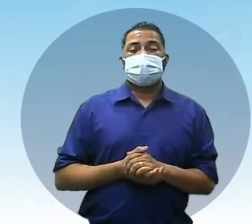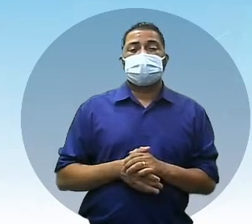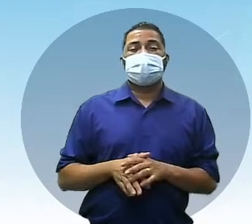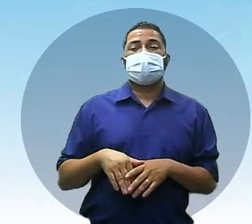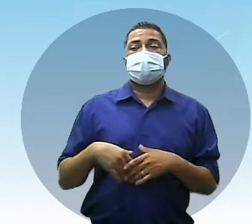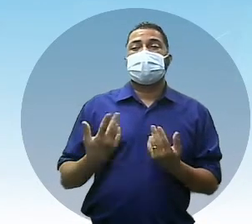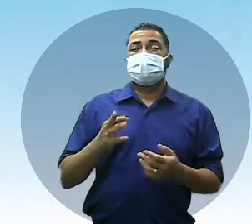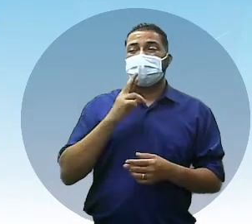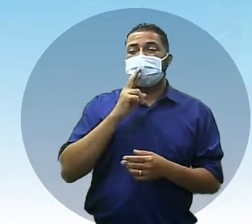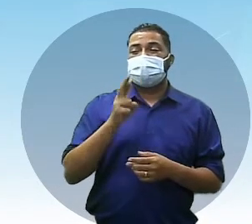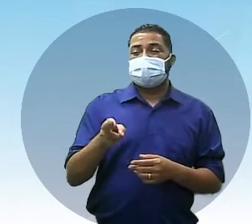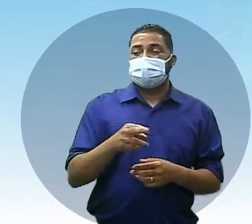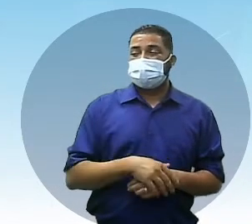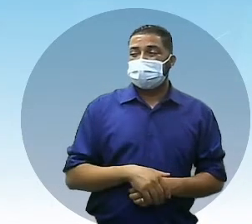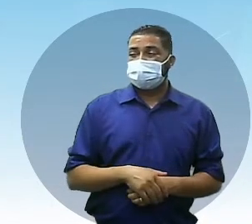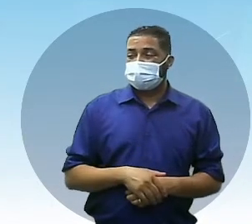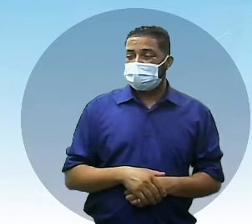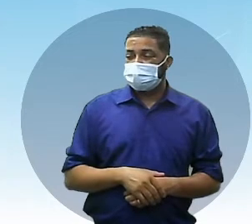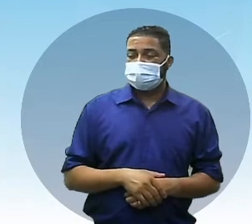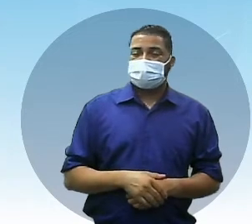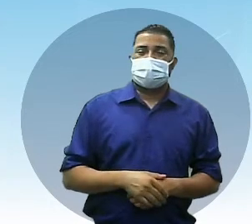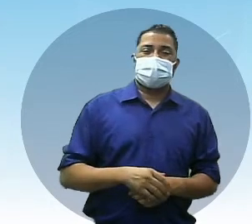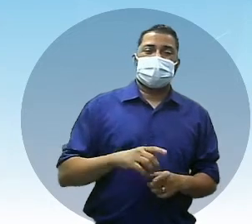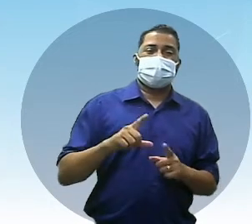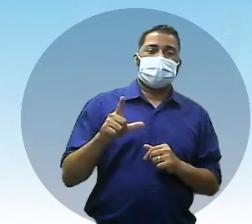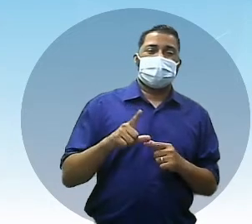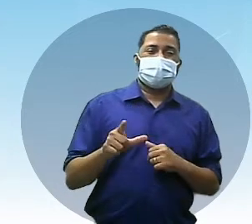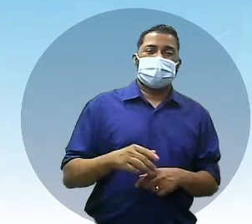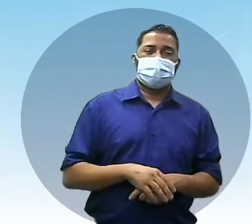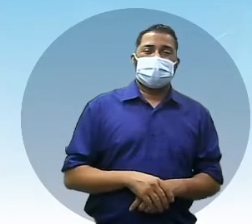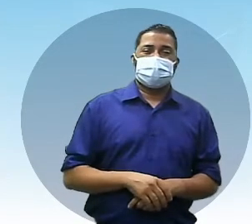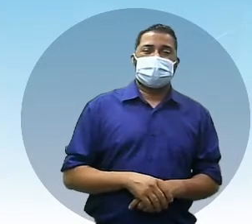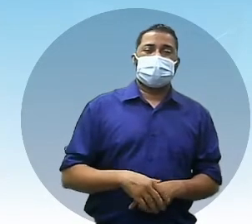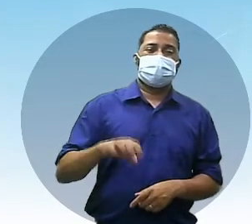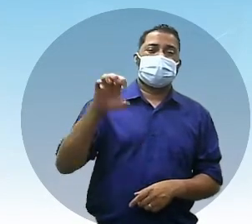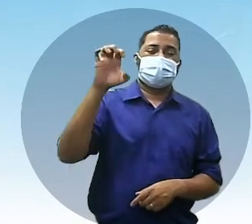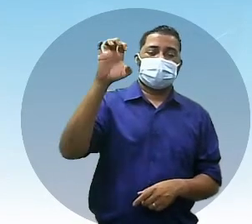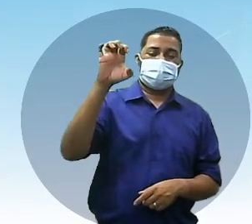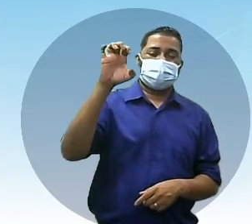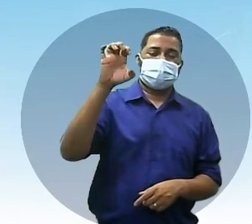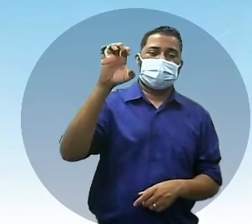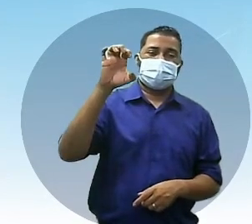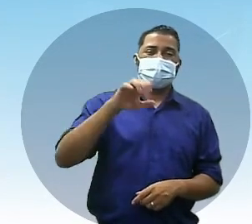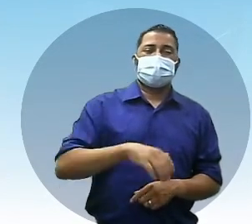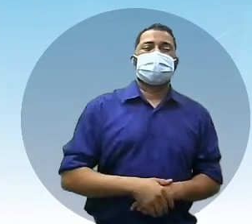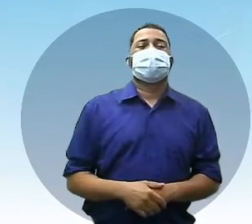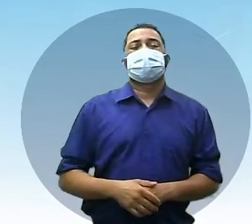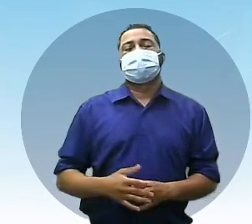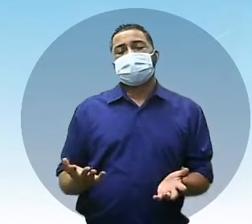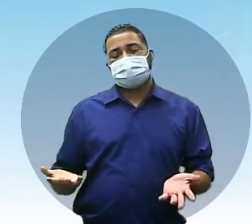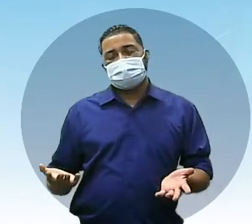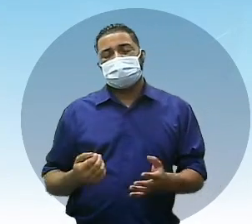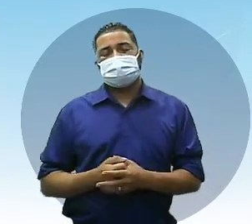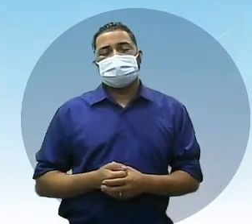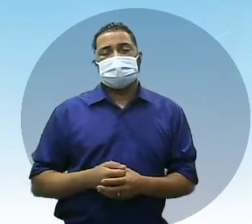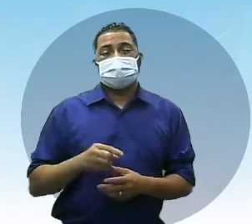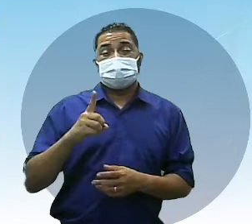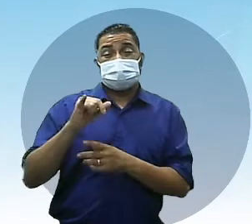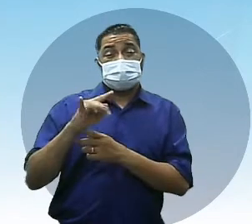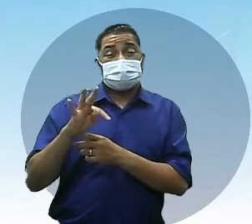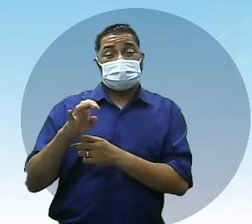é a nossa resposta, Robertão? Letra E, meu povo, minha pova.